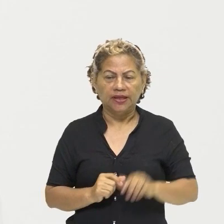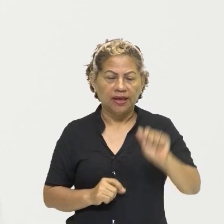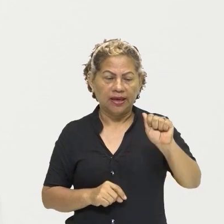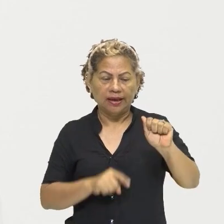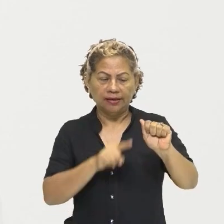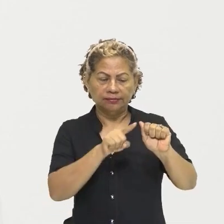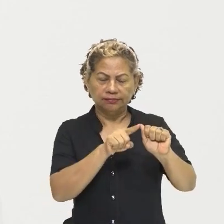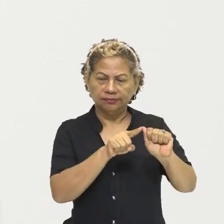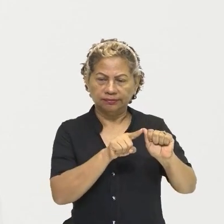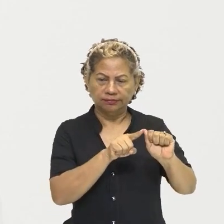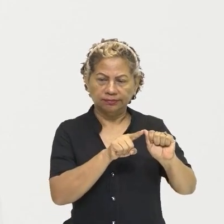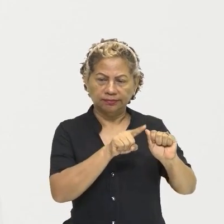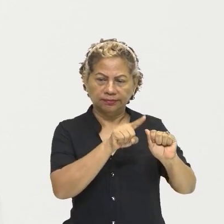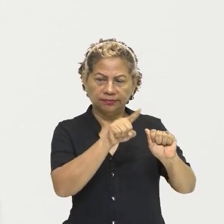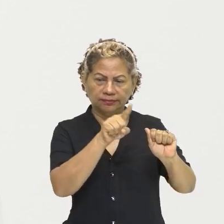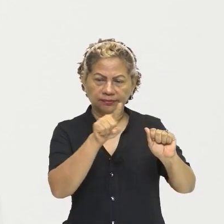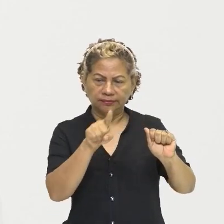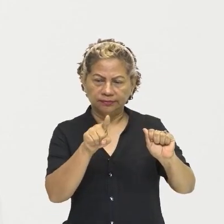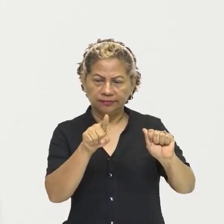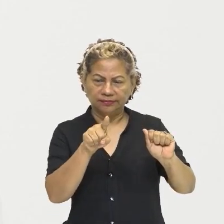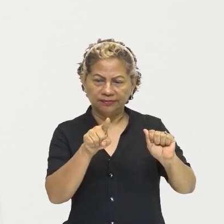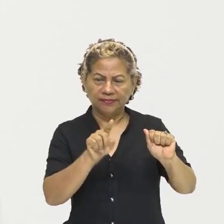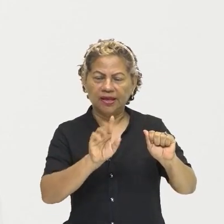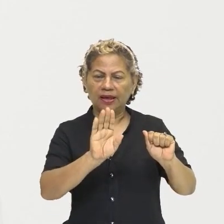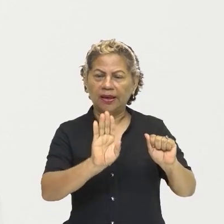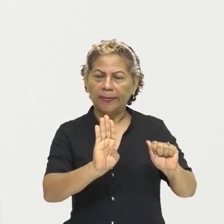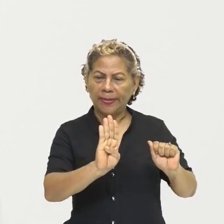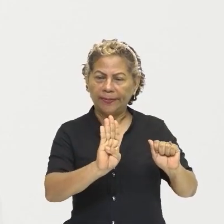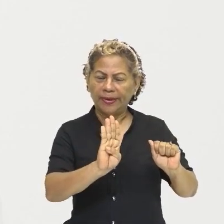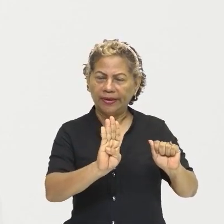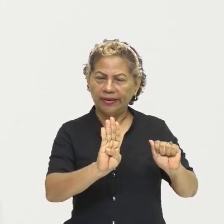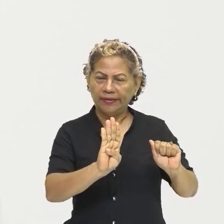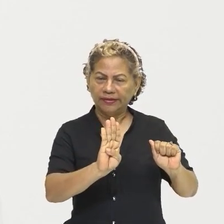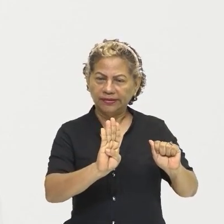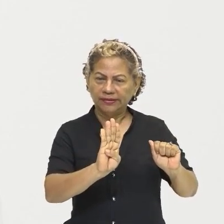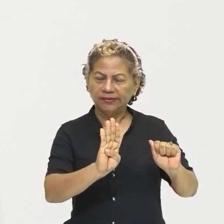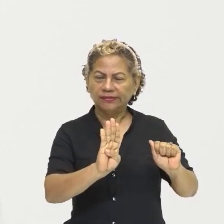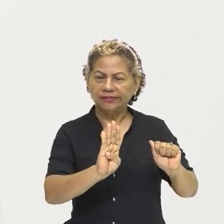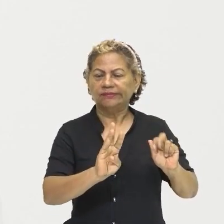para se deslocar de C para D e assim por diante.